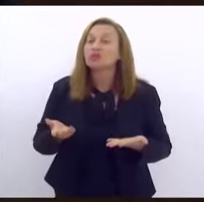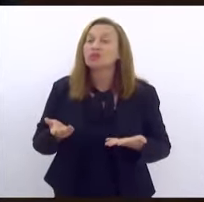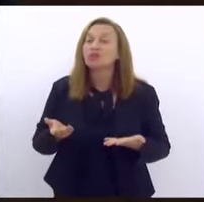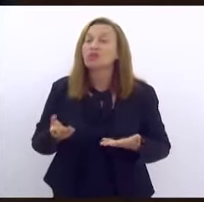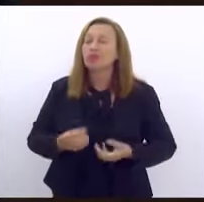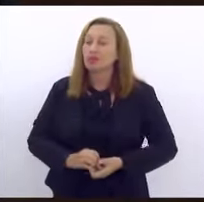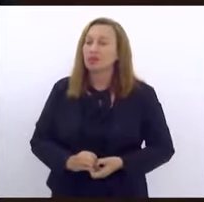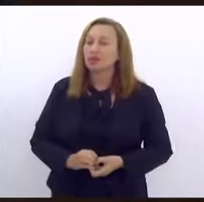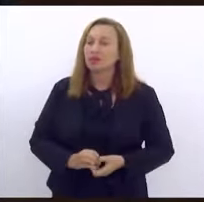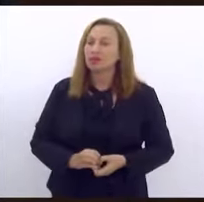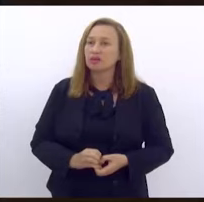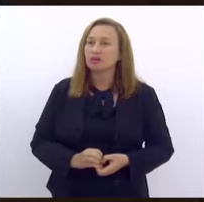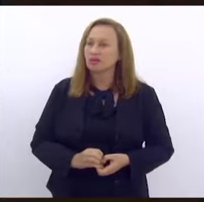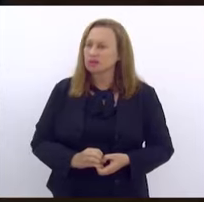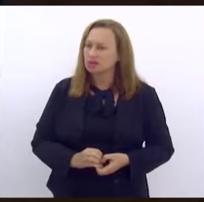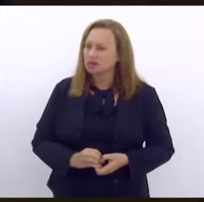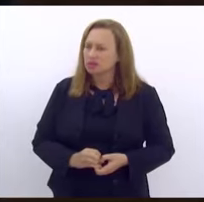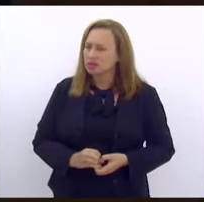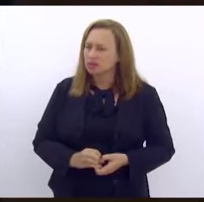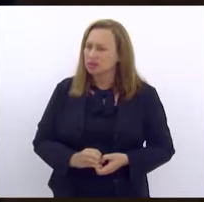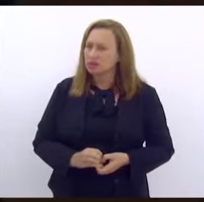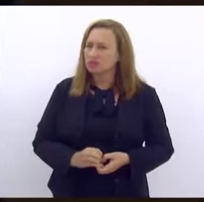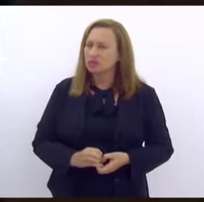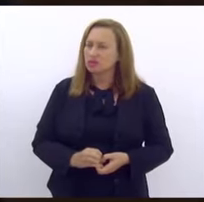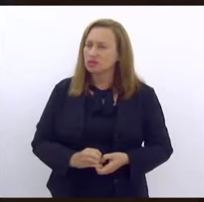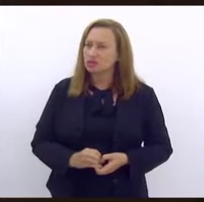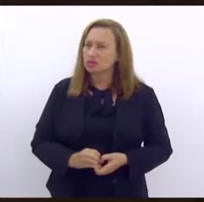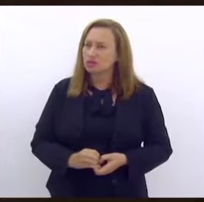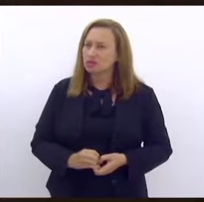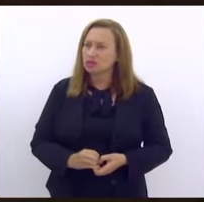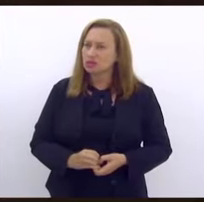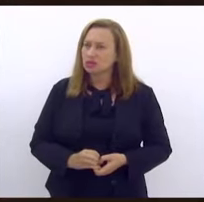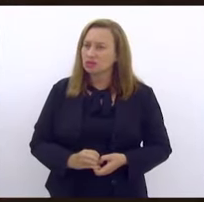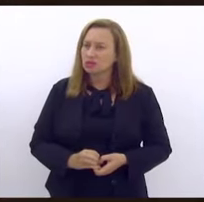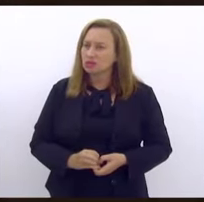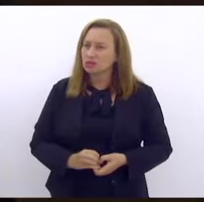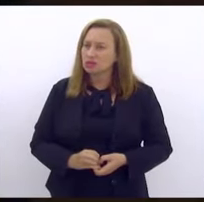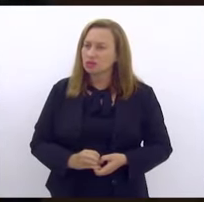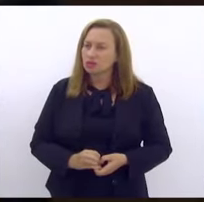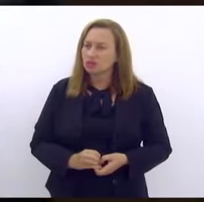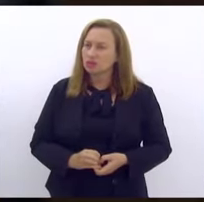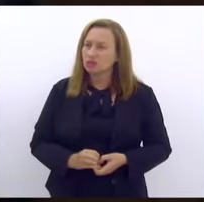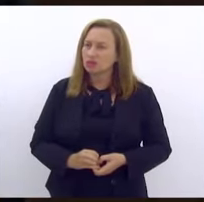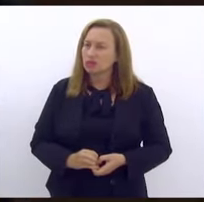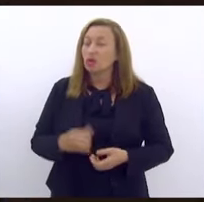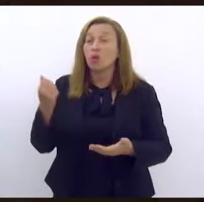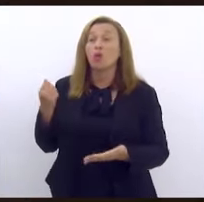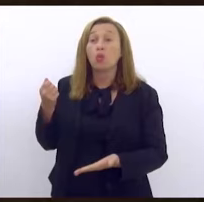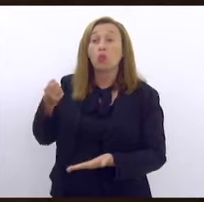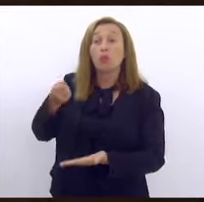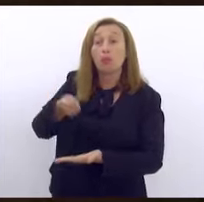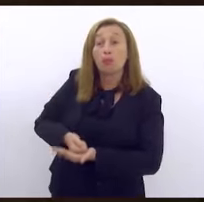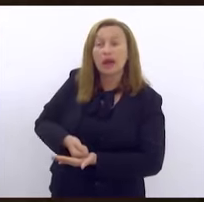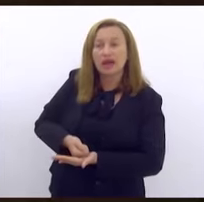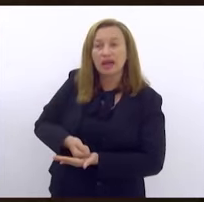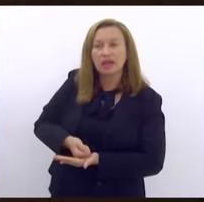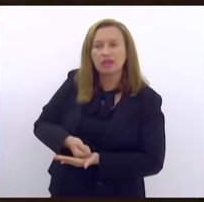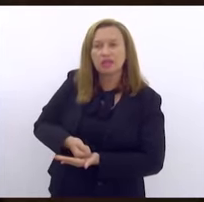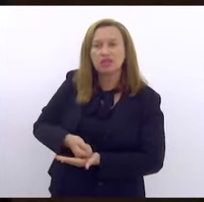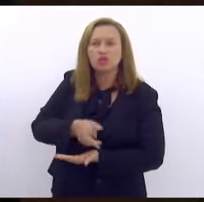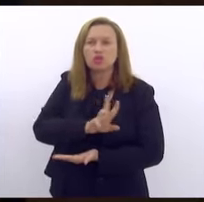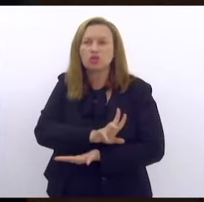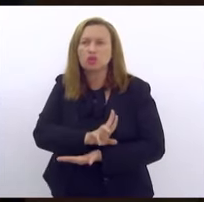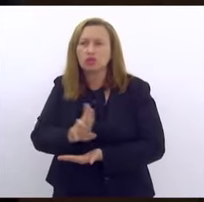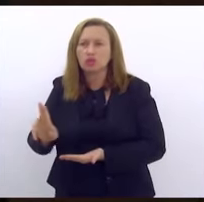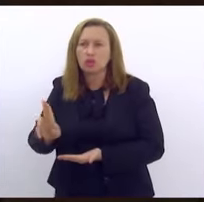adoção de providências com vistas a cessar o pagamento em nome